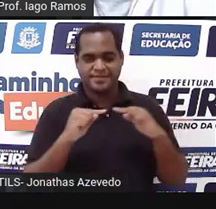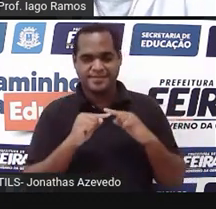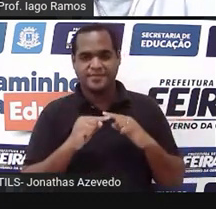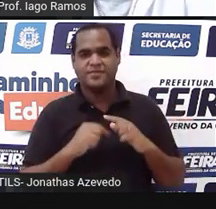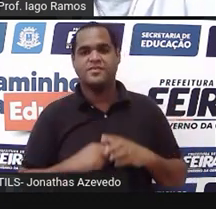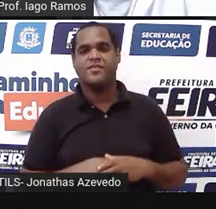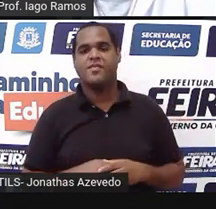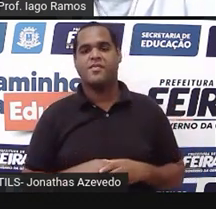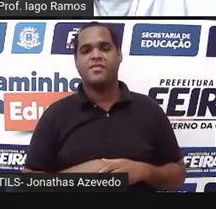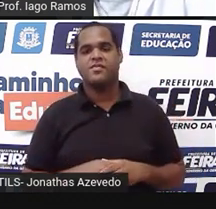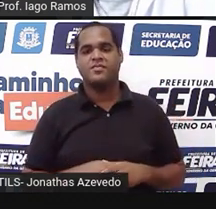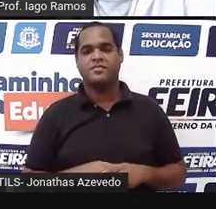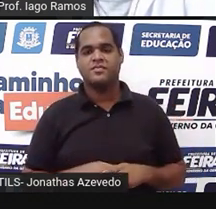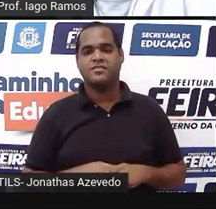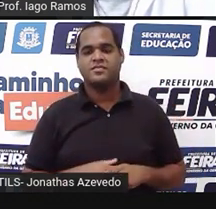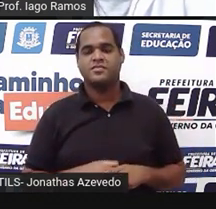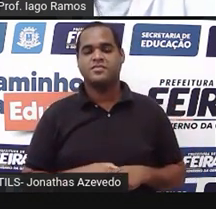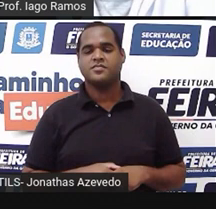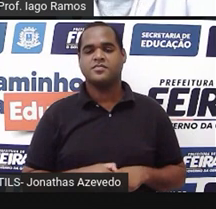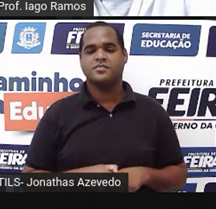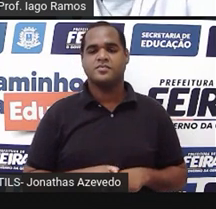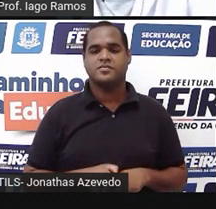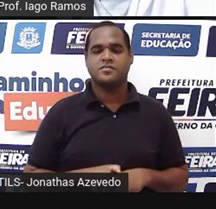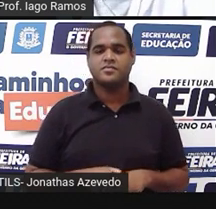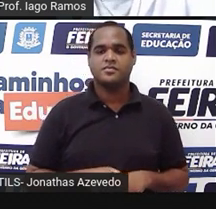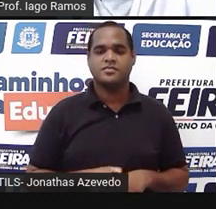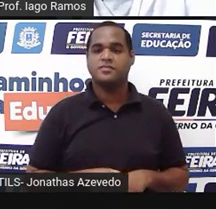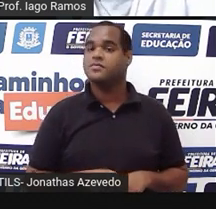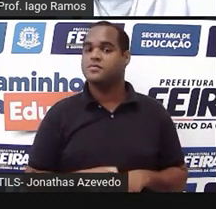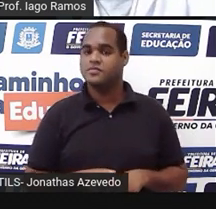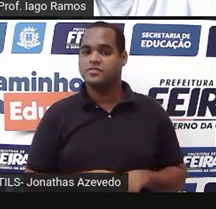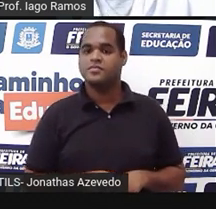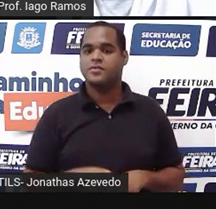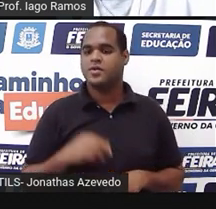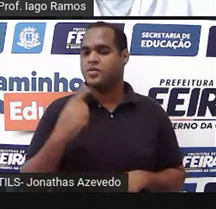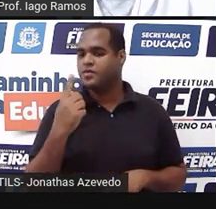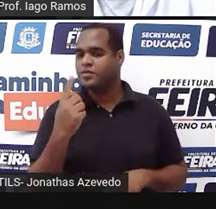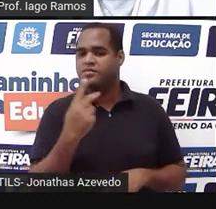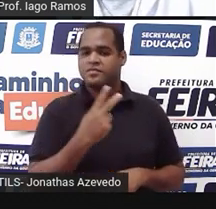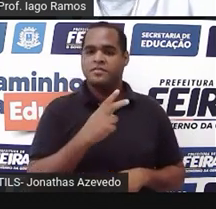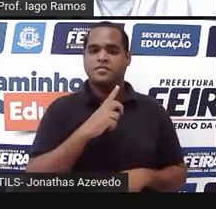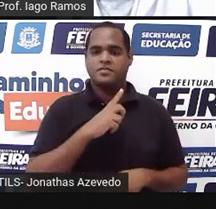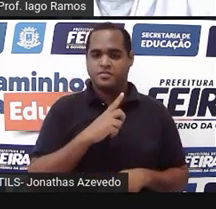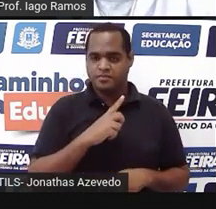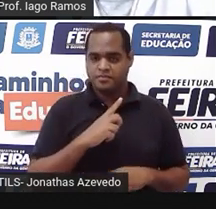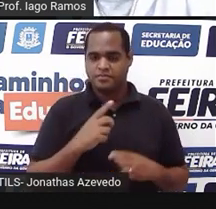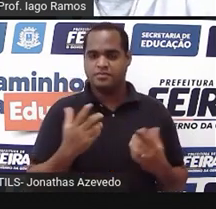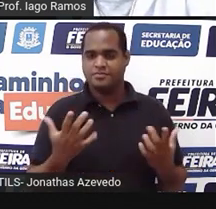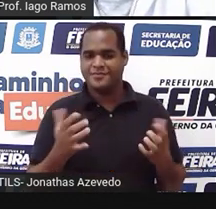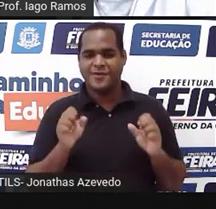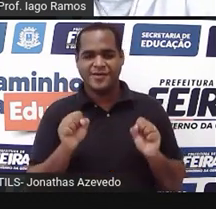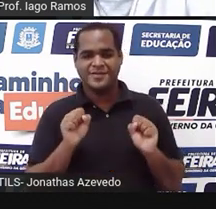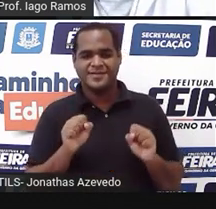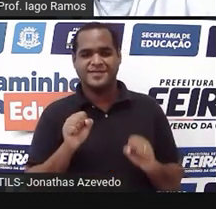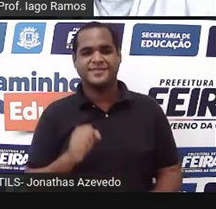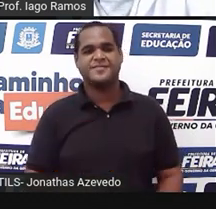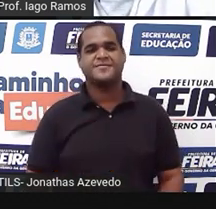e eu vou chamar de triângulo entrego dois como já viu fazendo amor